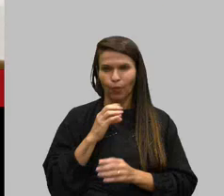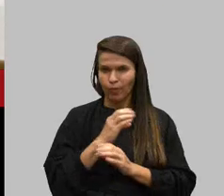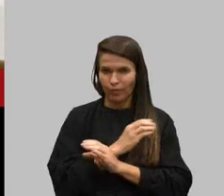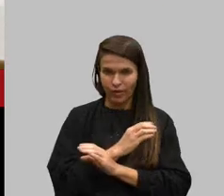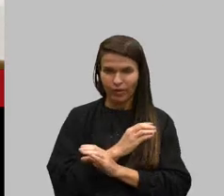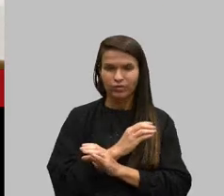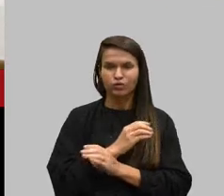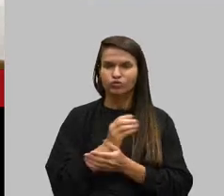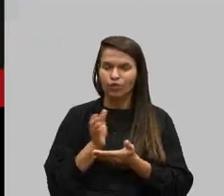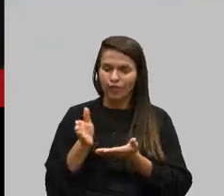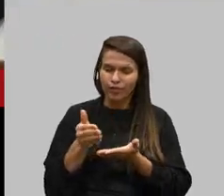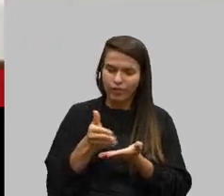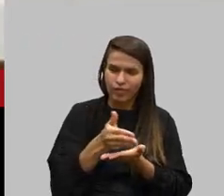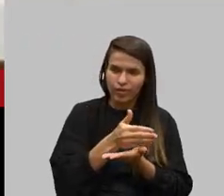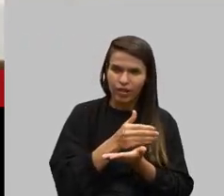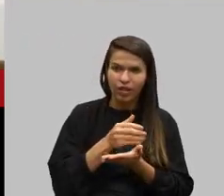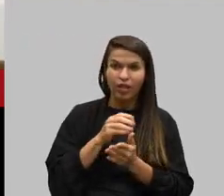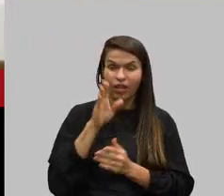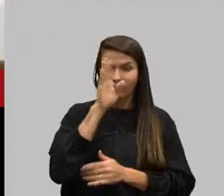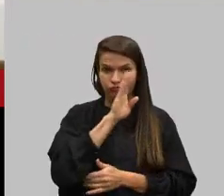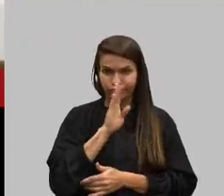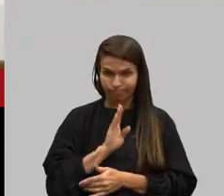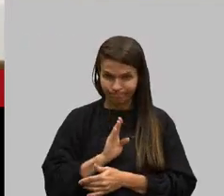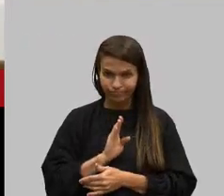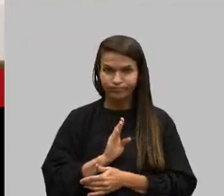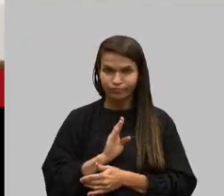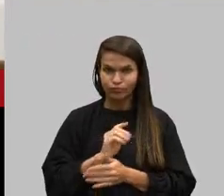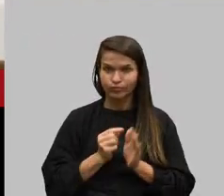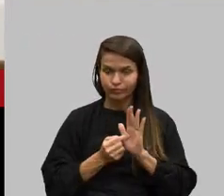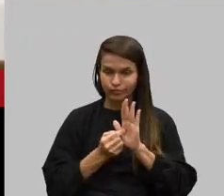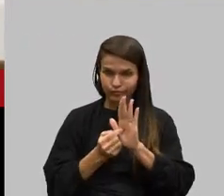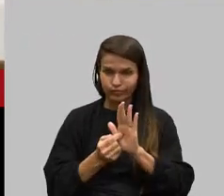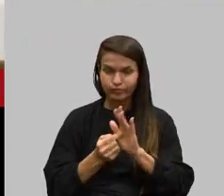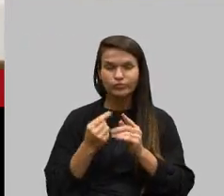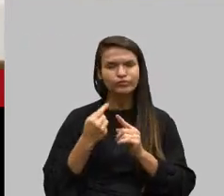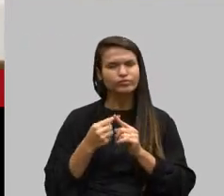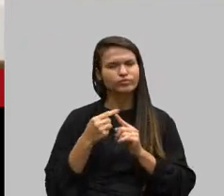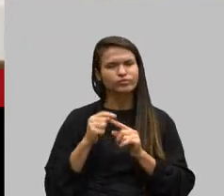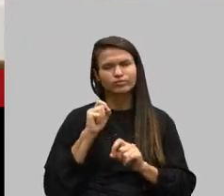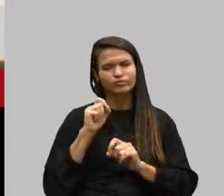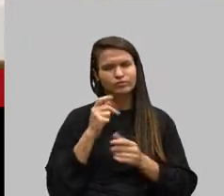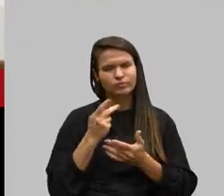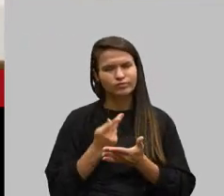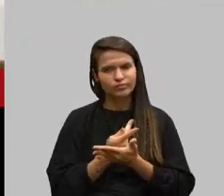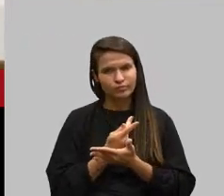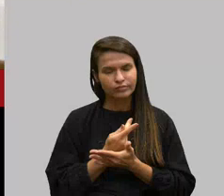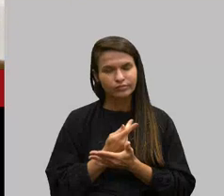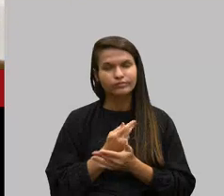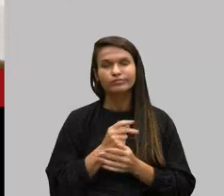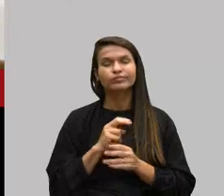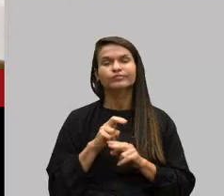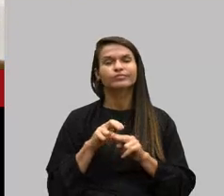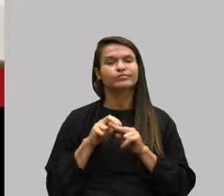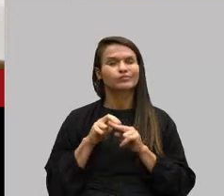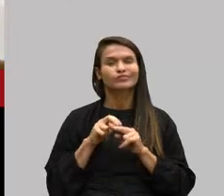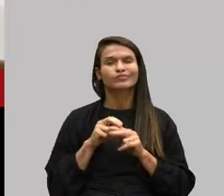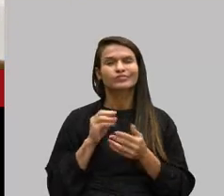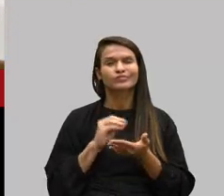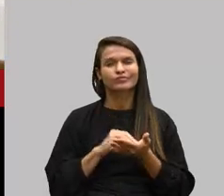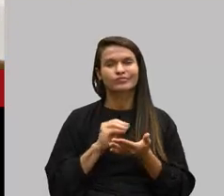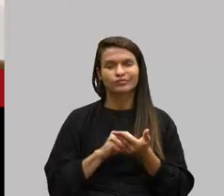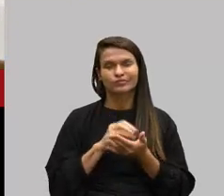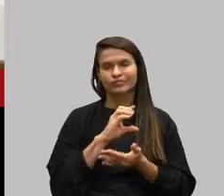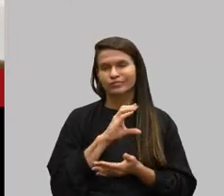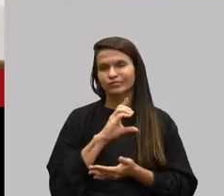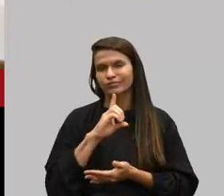de dados nacionais E por que que isso acontece muitas vezes porque não há coordenação de